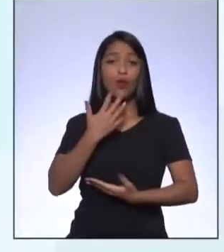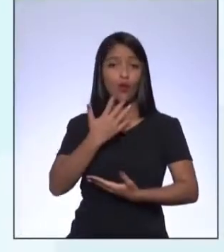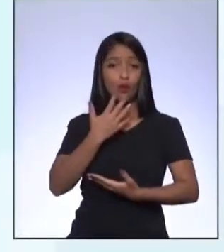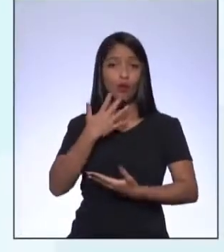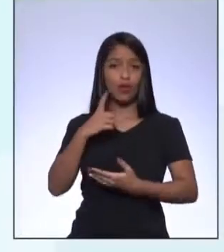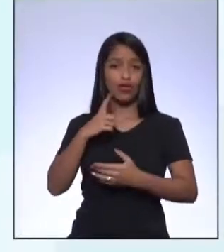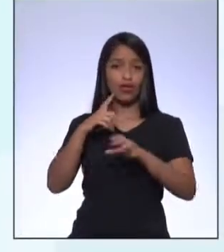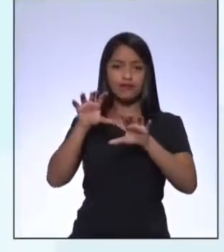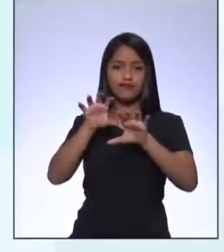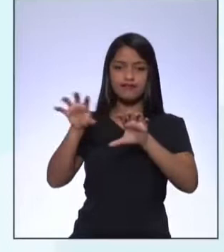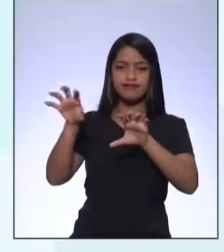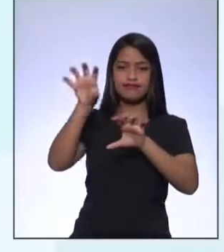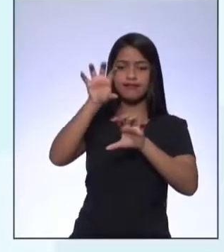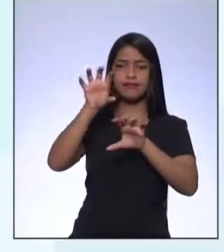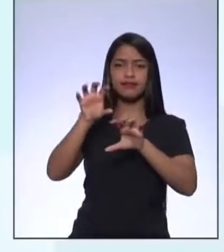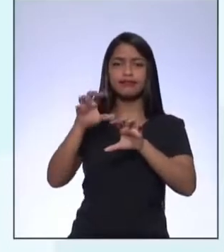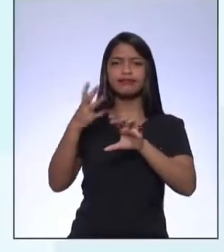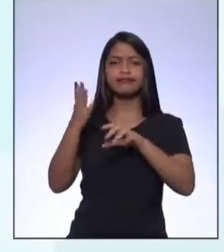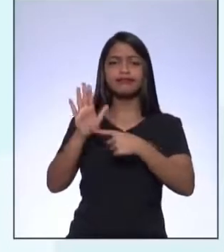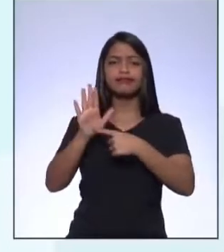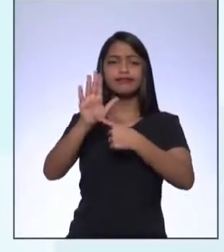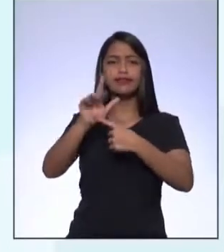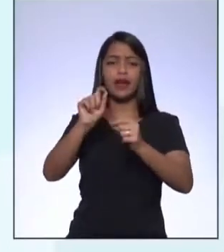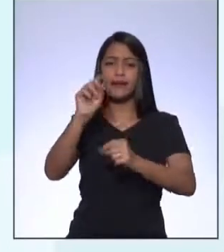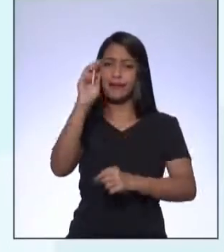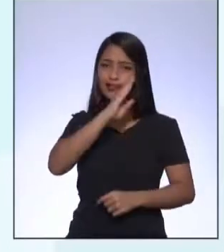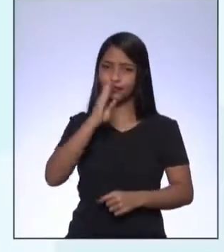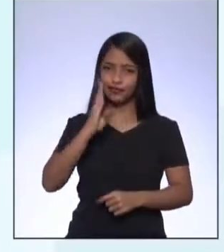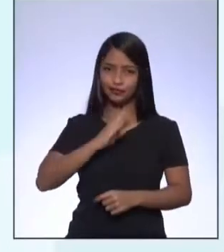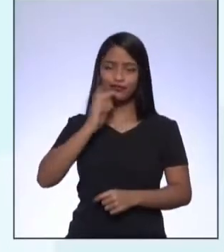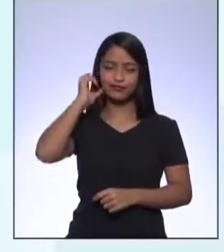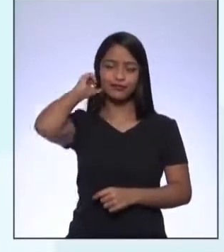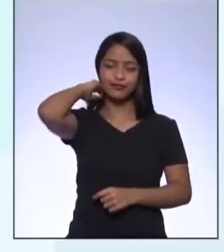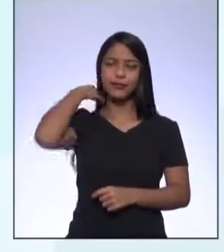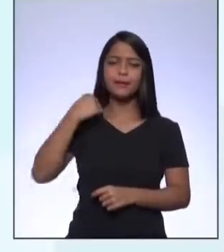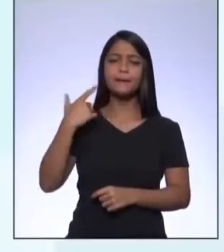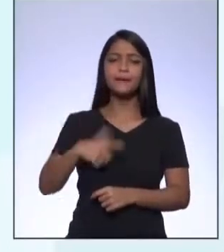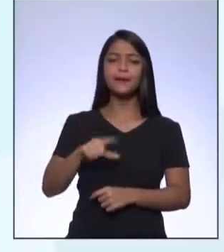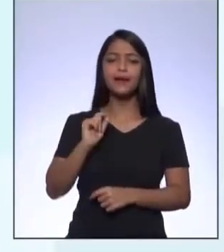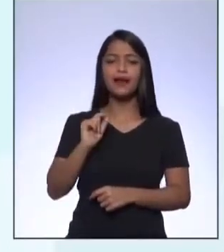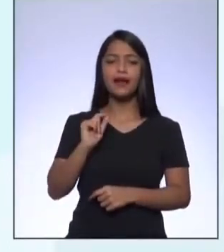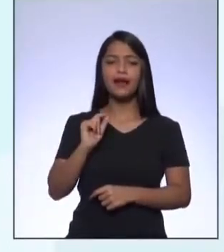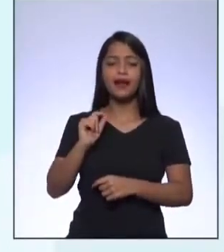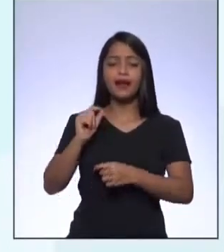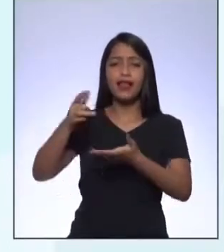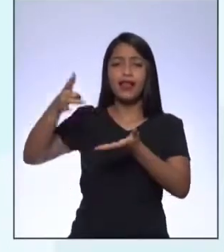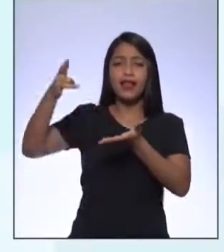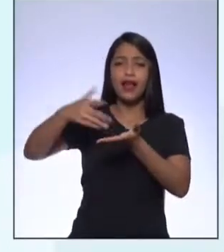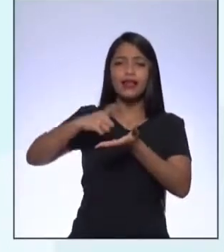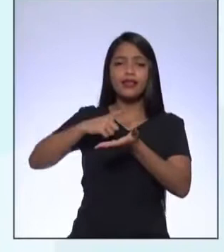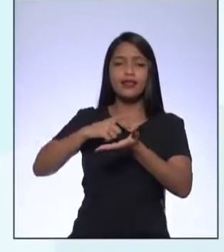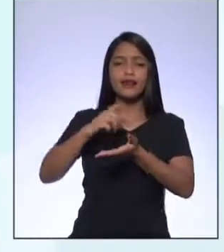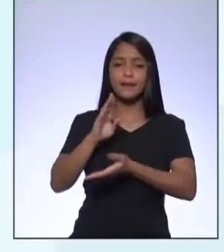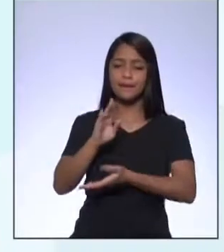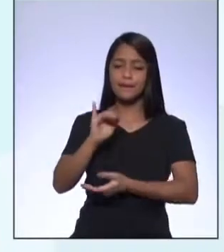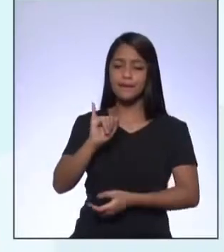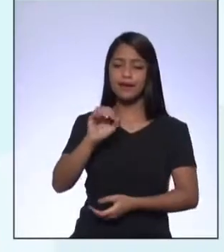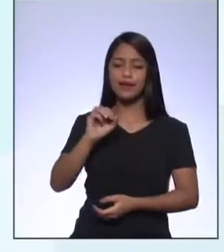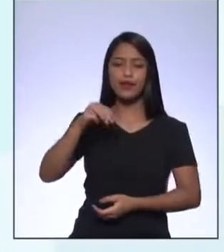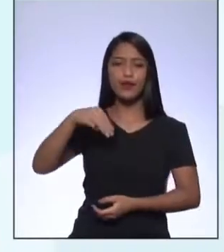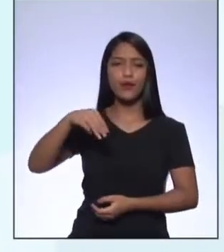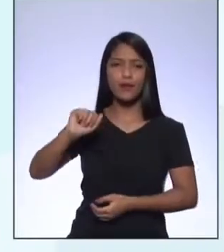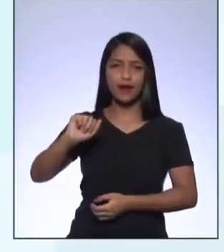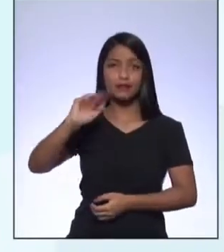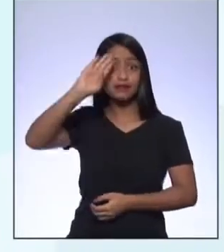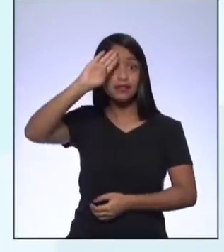assim, porque ele está mostrando o um mapa do Brasil e seus principais biomas, tá bom? Então, eu vou